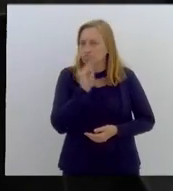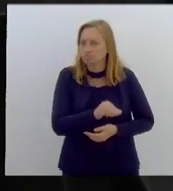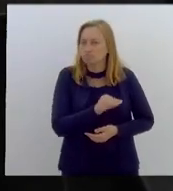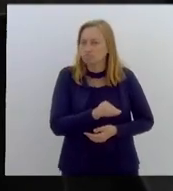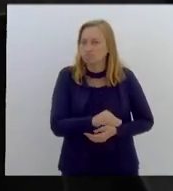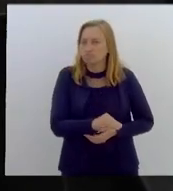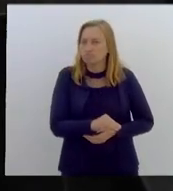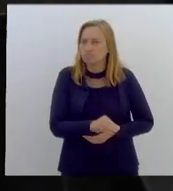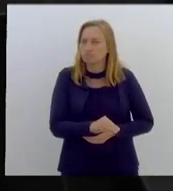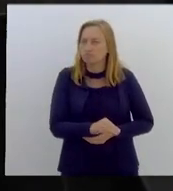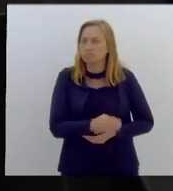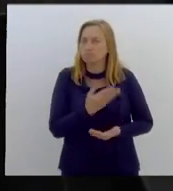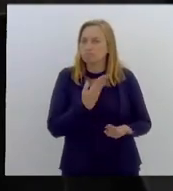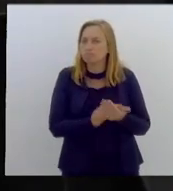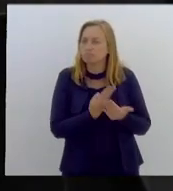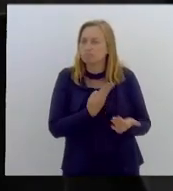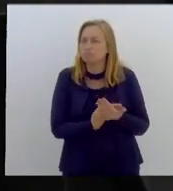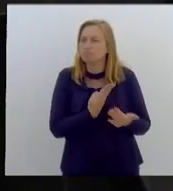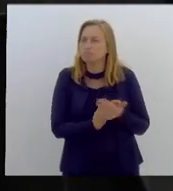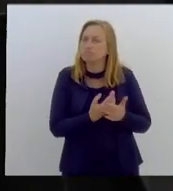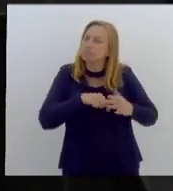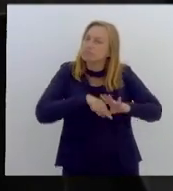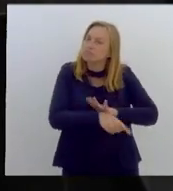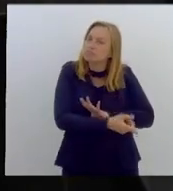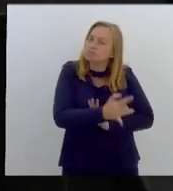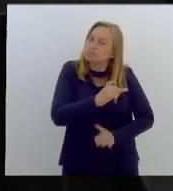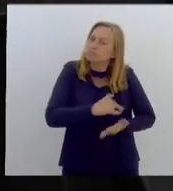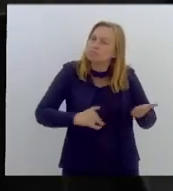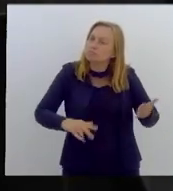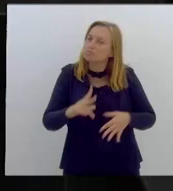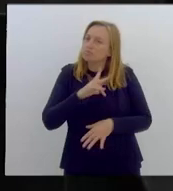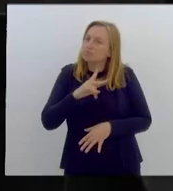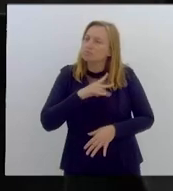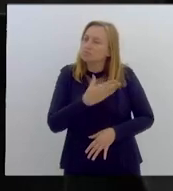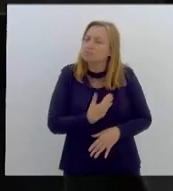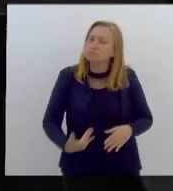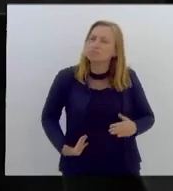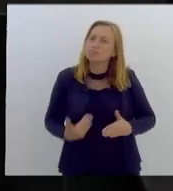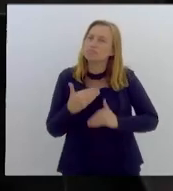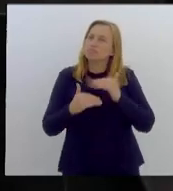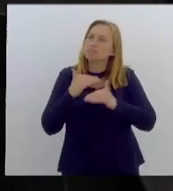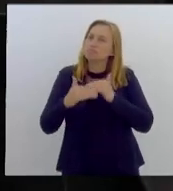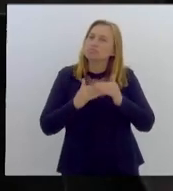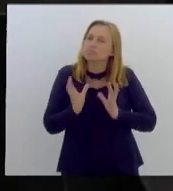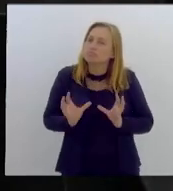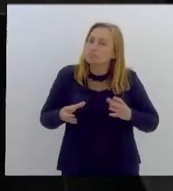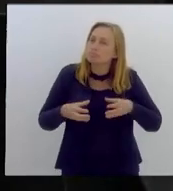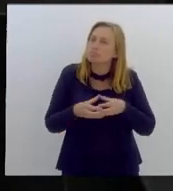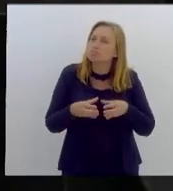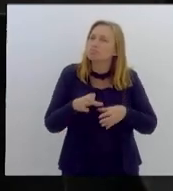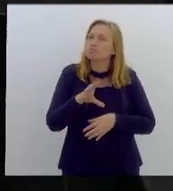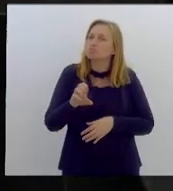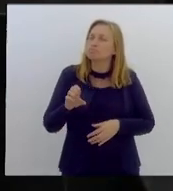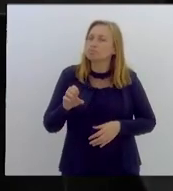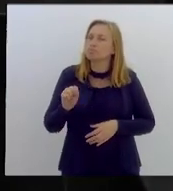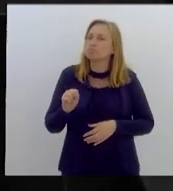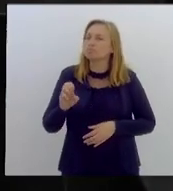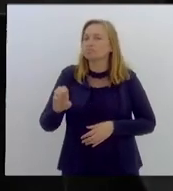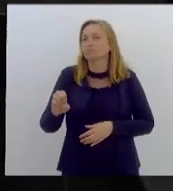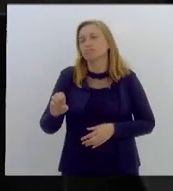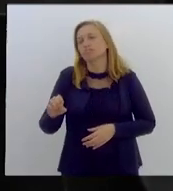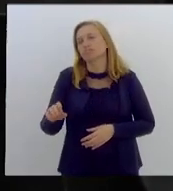o objeto de um estudo que parte do próprio governo desenvolveu em conjunto com o CEP para